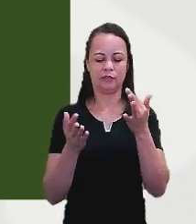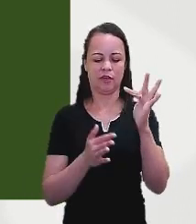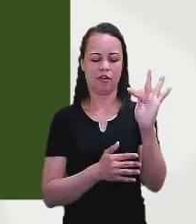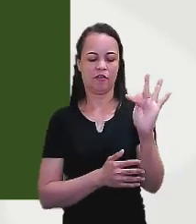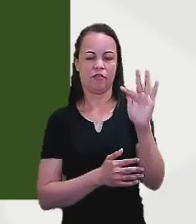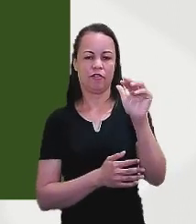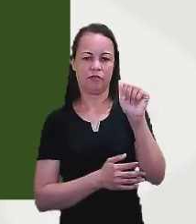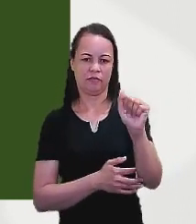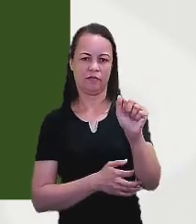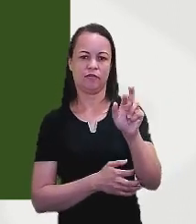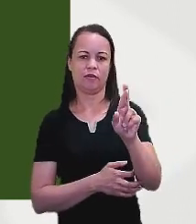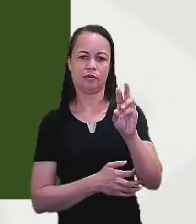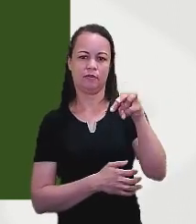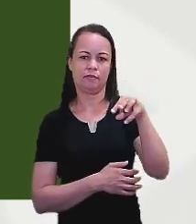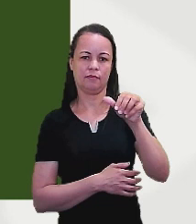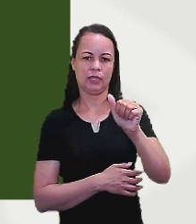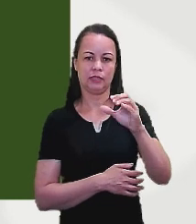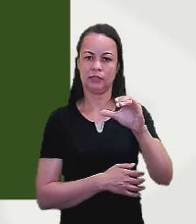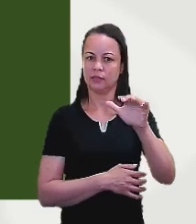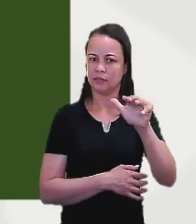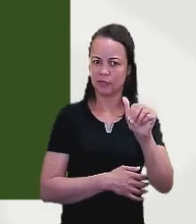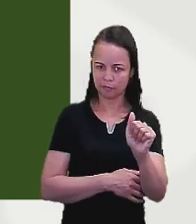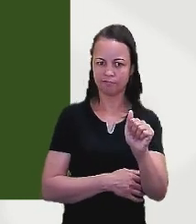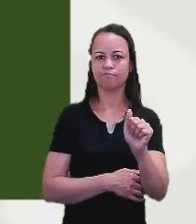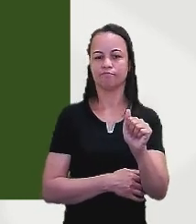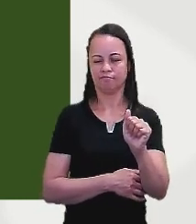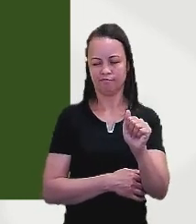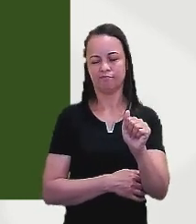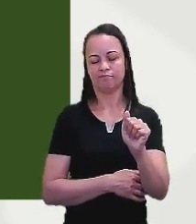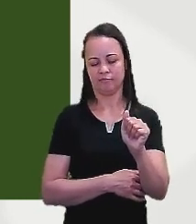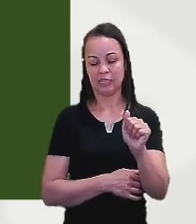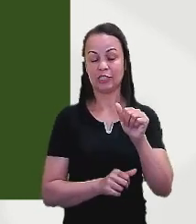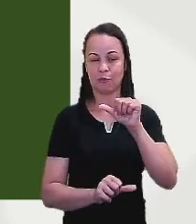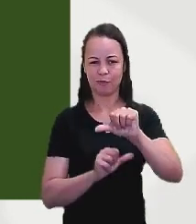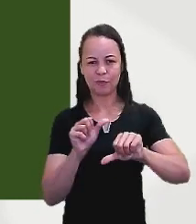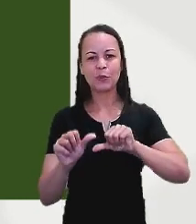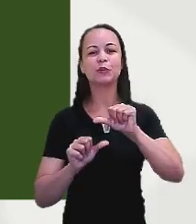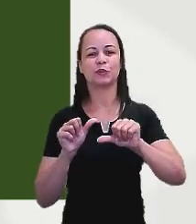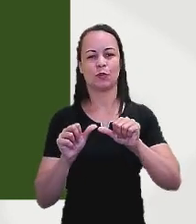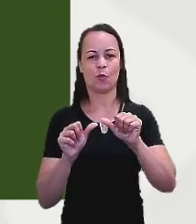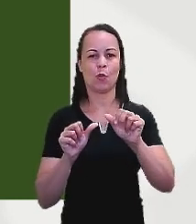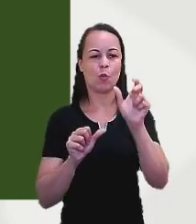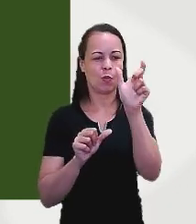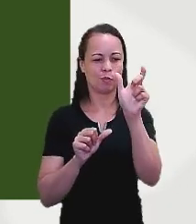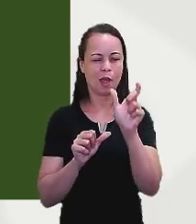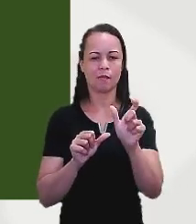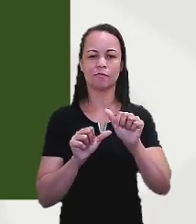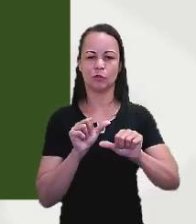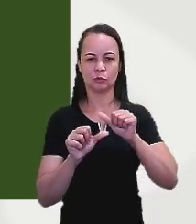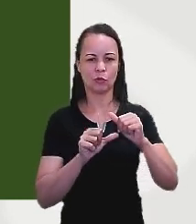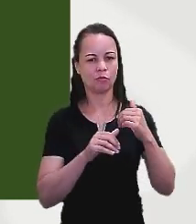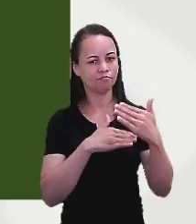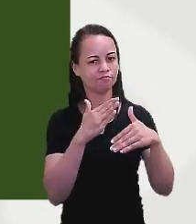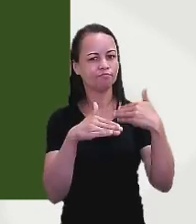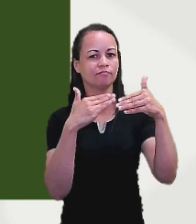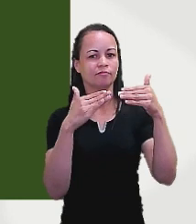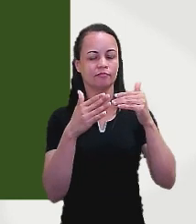que de fato é, né? Então, aí houve essa mudança, essa